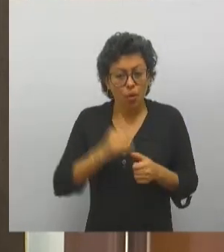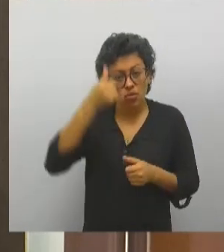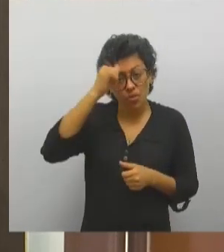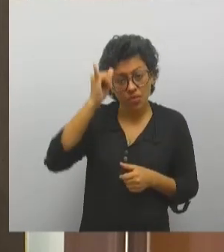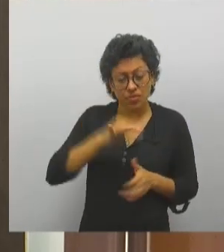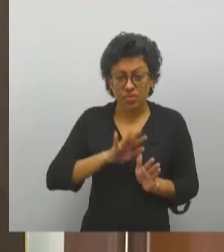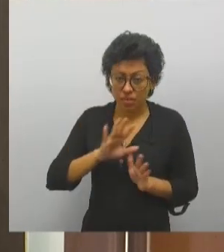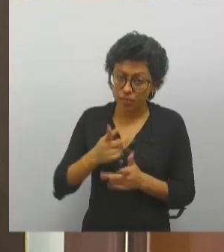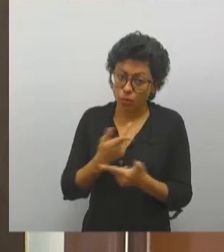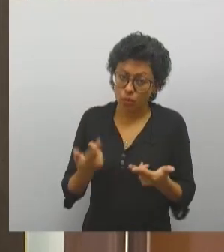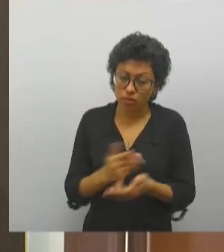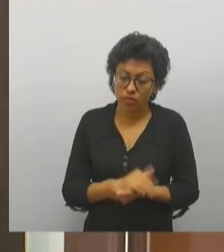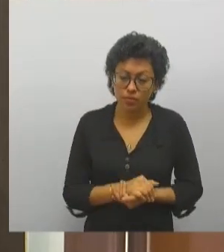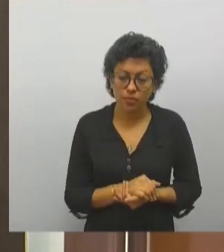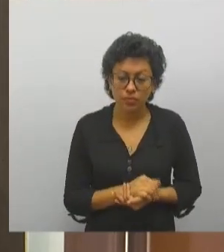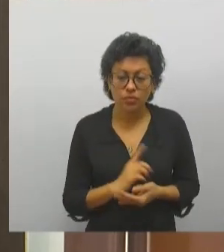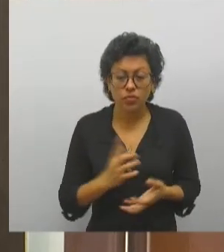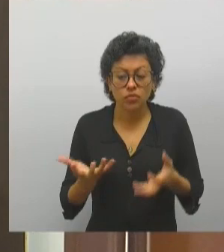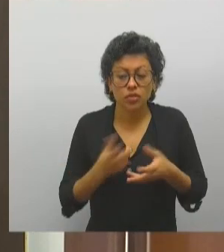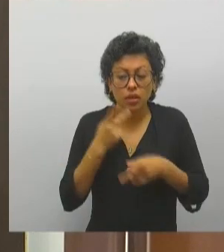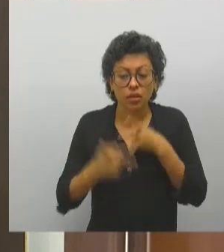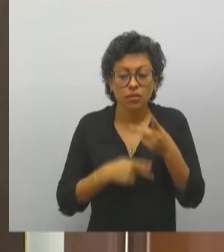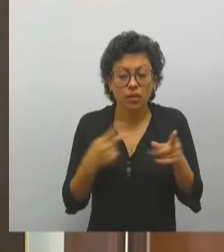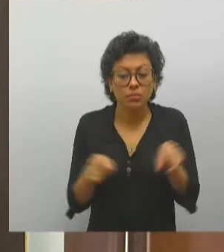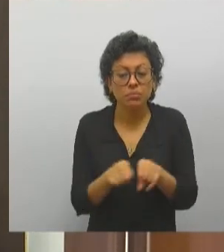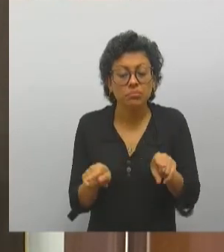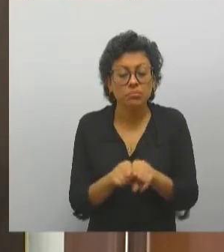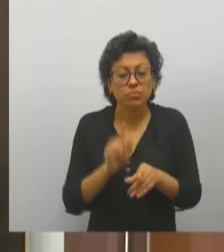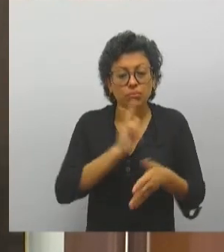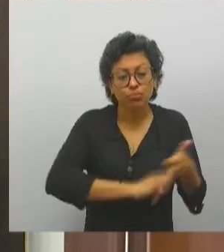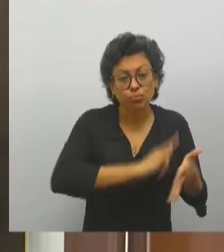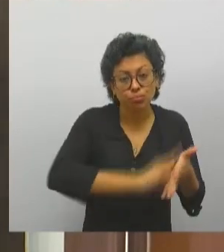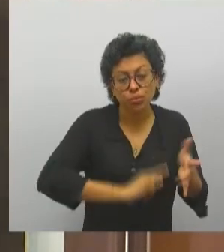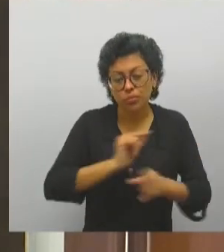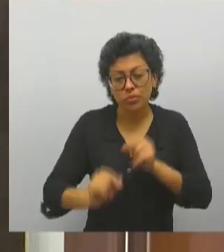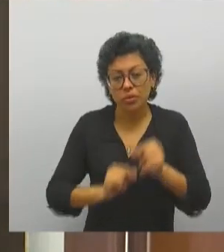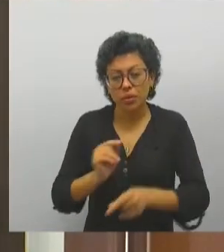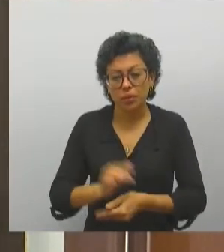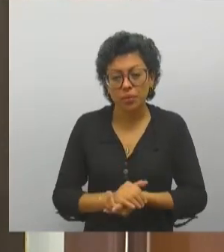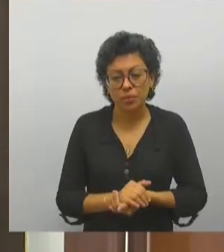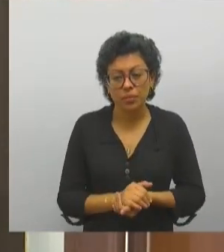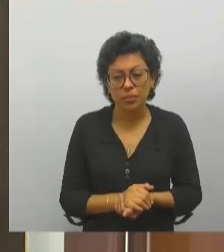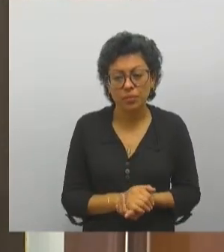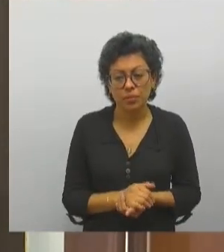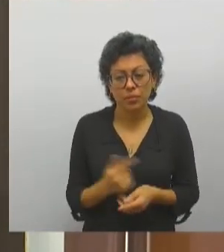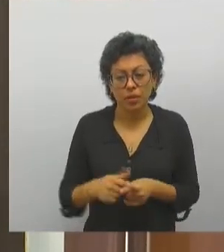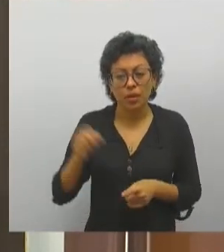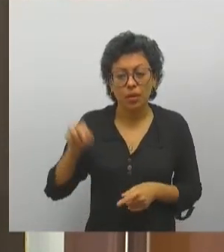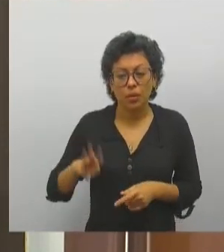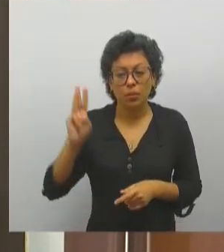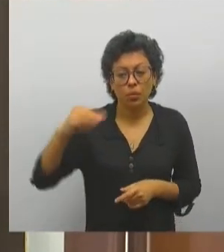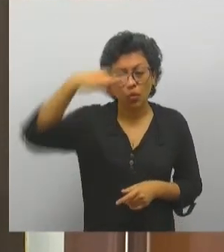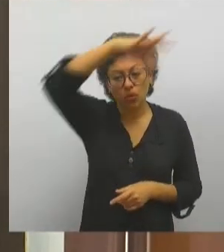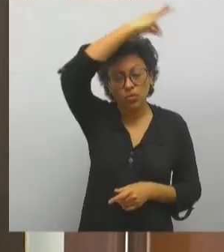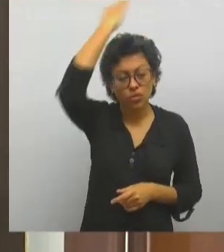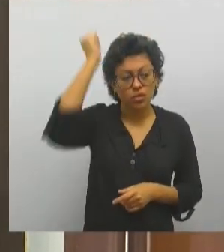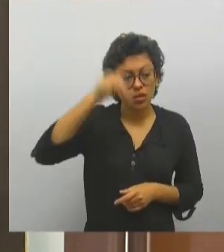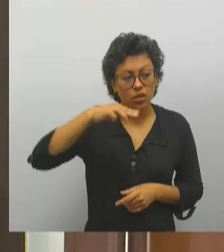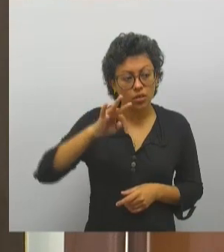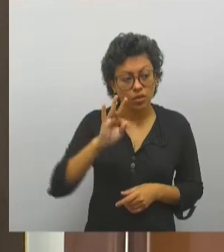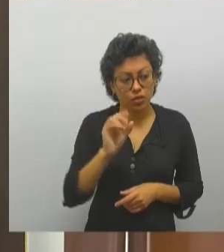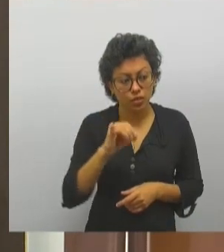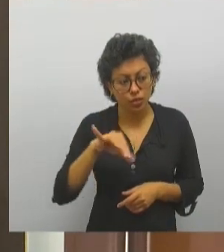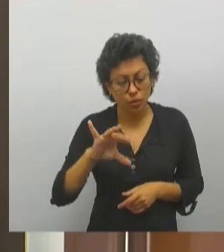evitadas. Eu queria falar justamente dessas indicações, que é lá para o Morro de Santo Antônio, porque semana passada eu